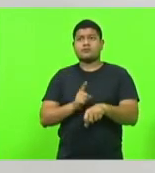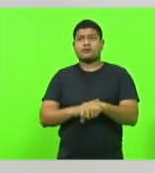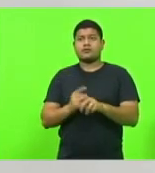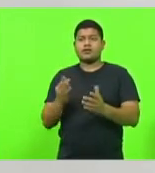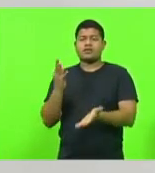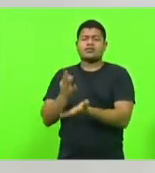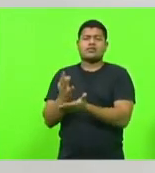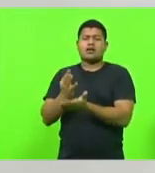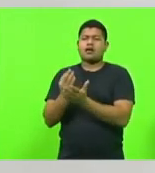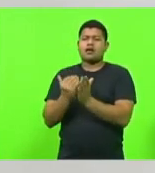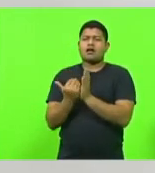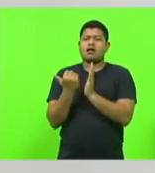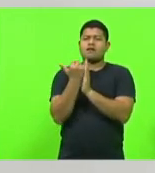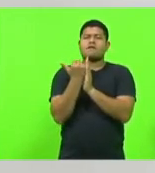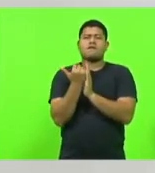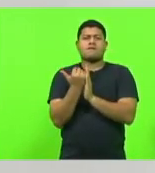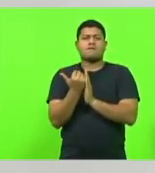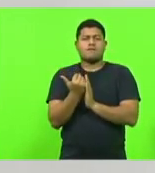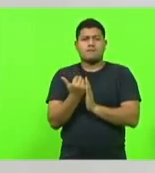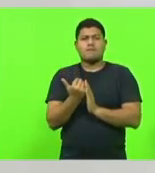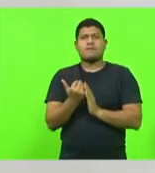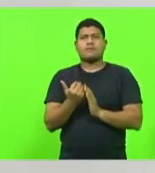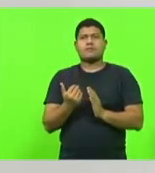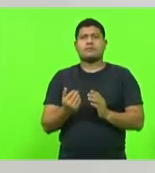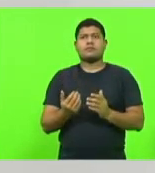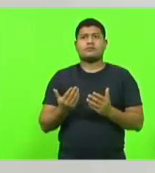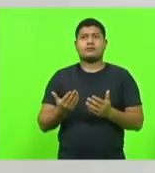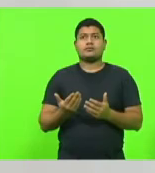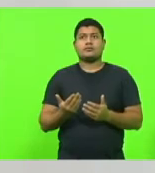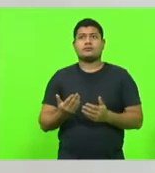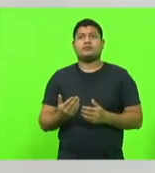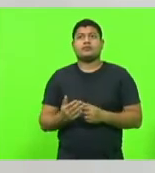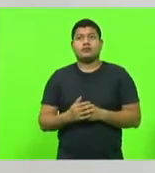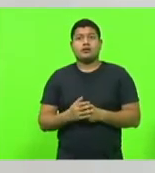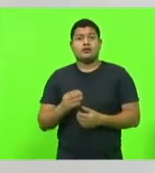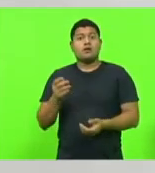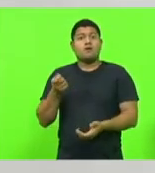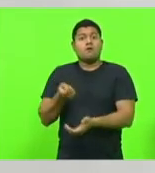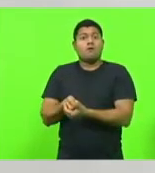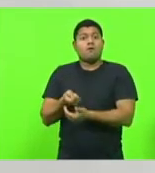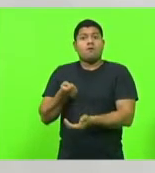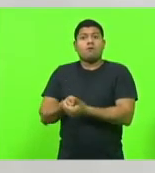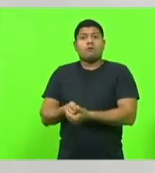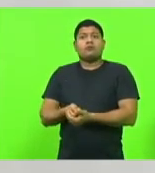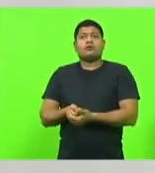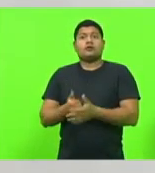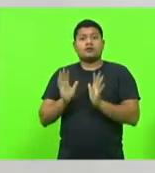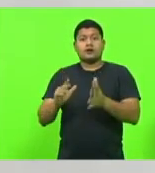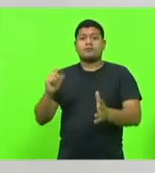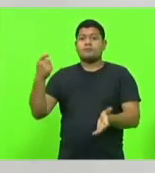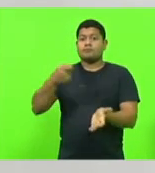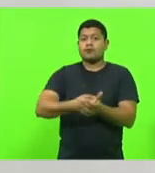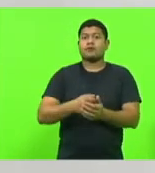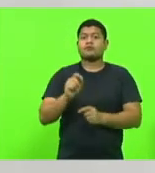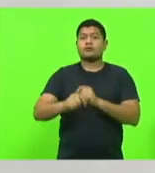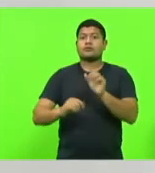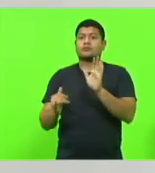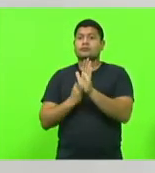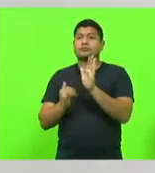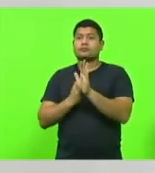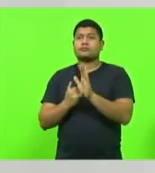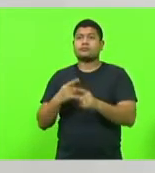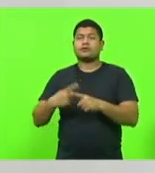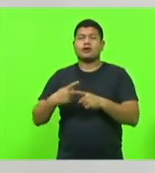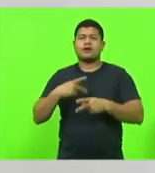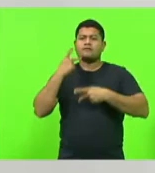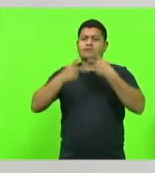mais, cobrar uma taxinha a mais. Aliás, cobrar de quem já paga impostos, porque é uma falácia falar